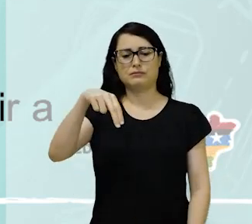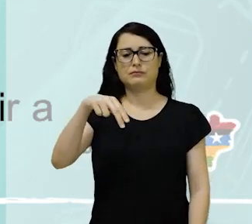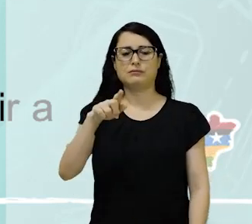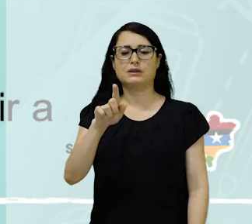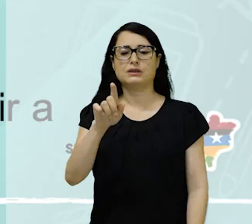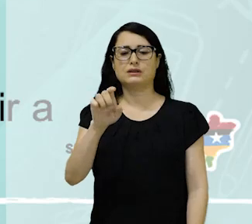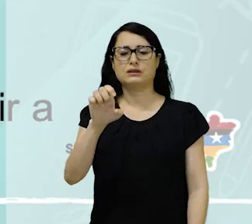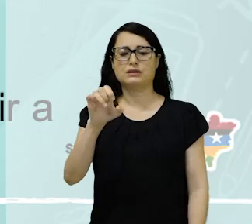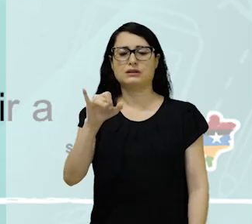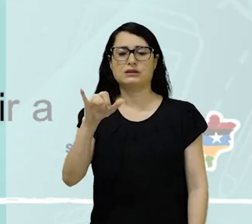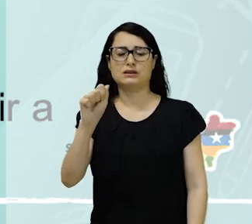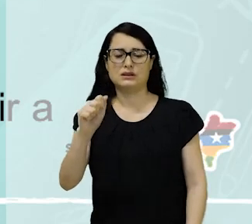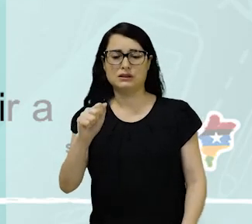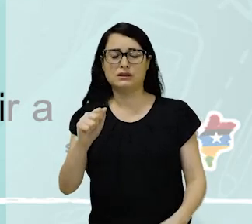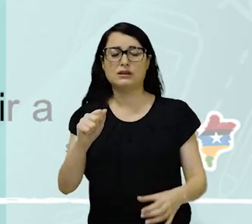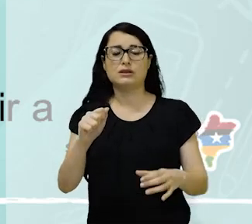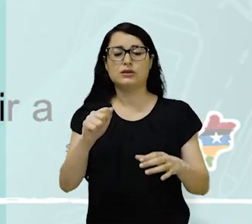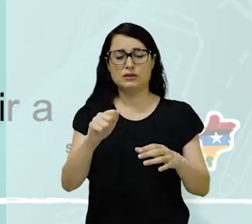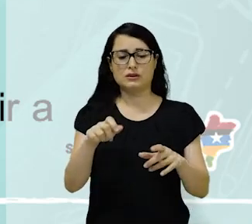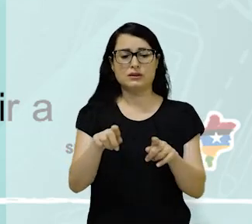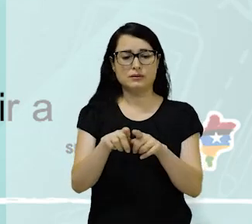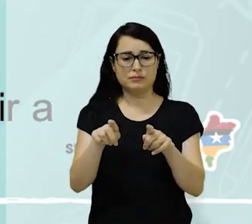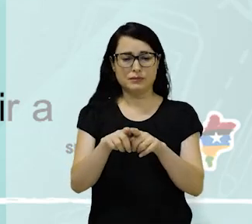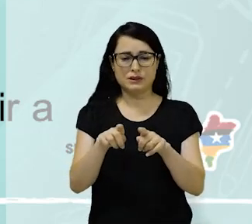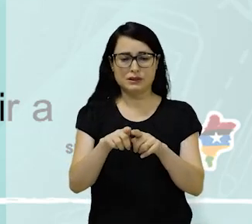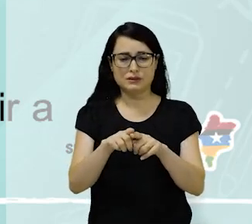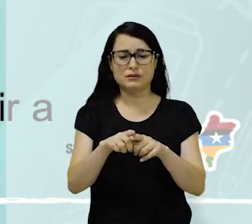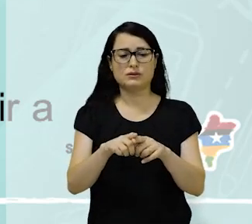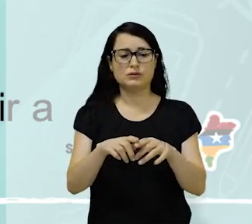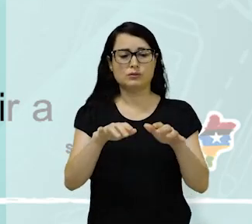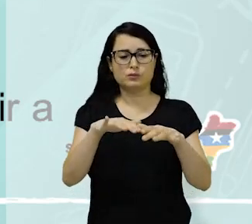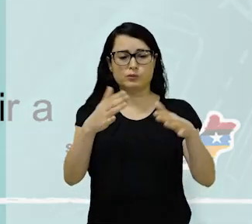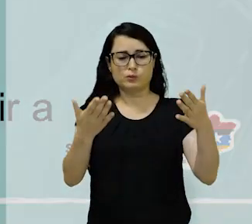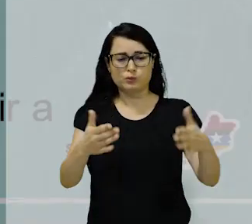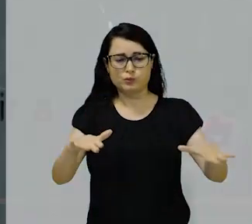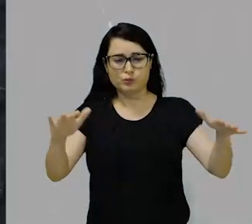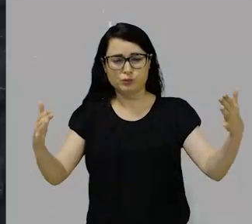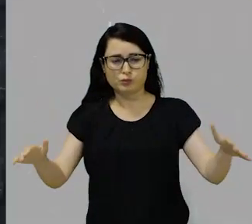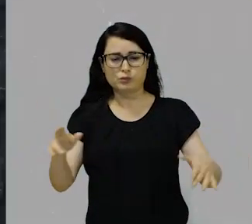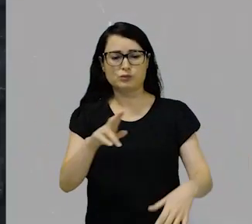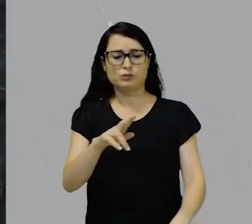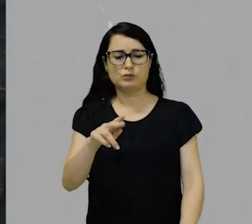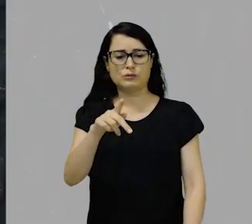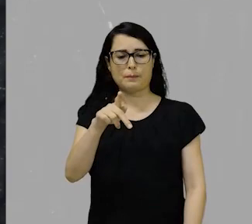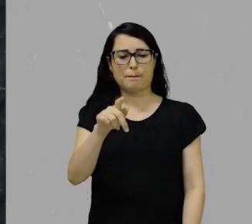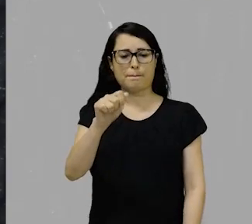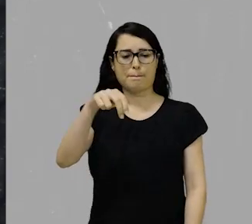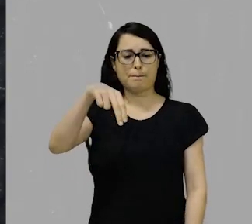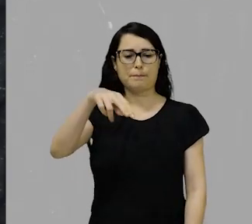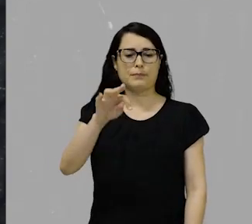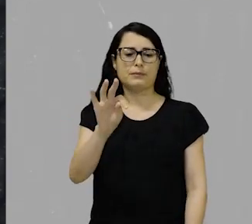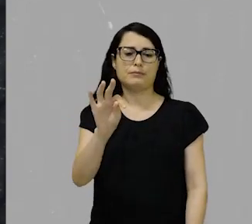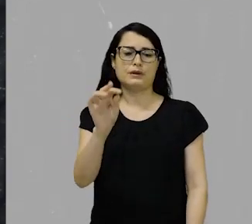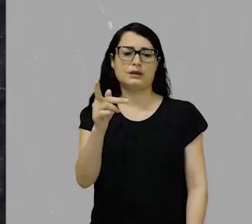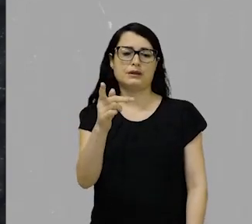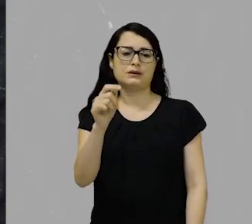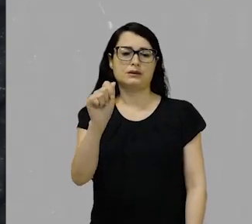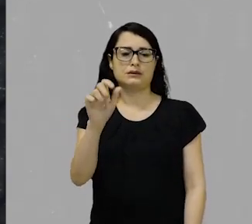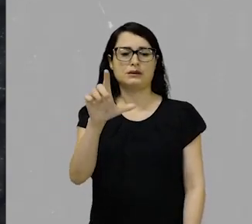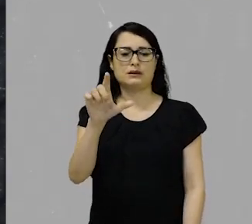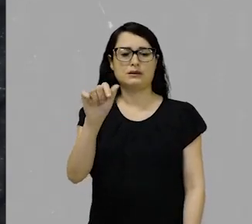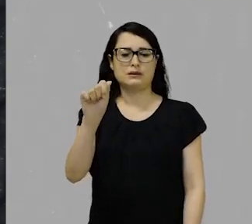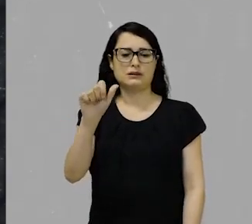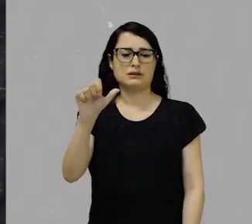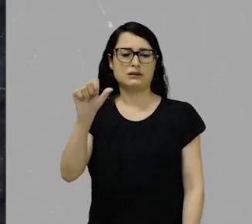denominado de Pantalassa. Tá? Depois, esse supercontinente se fragmentou em dois grandes continentes,